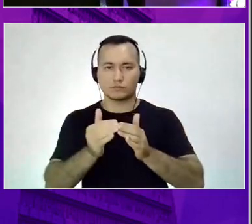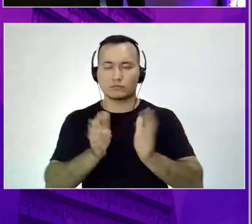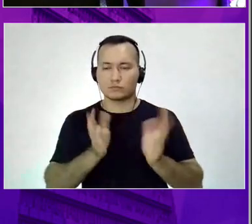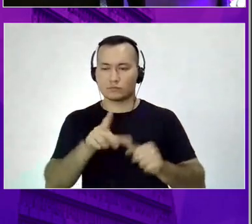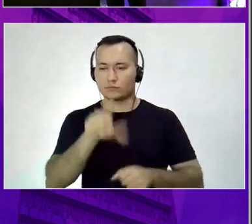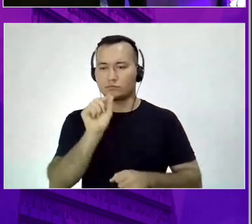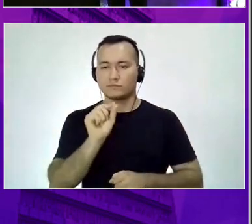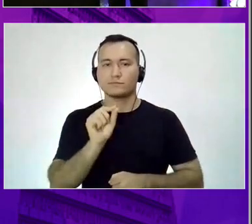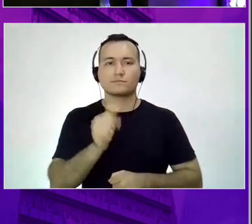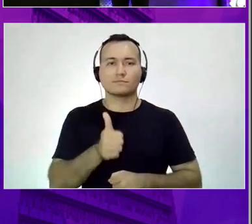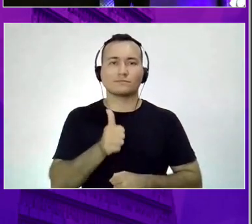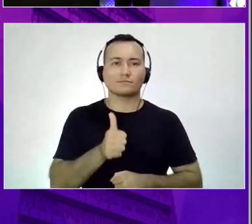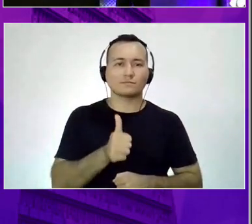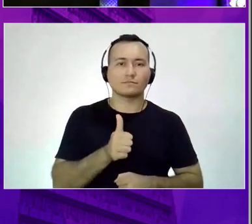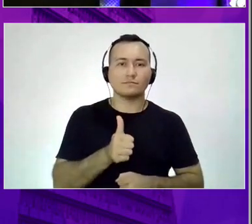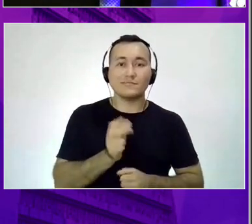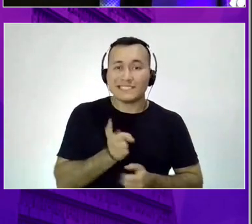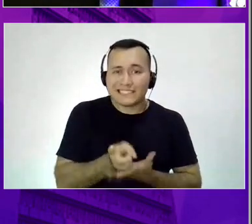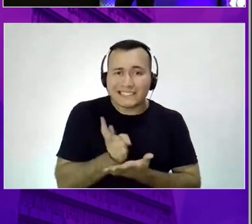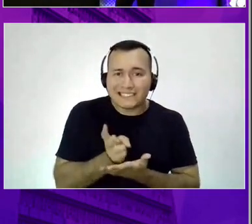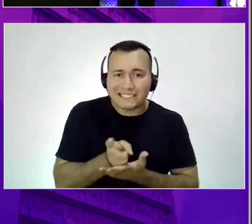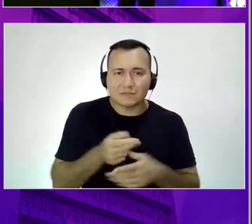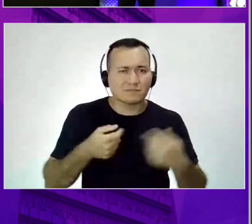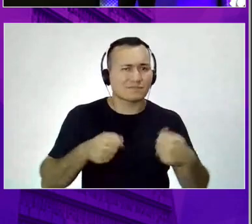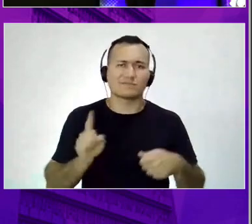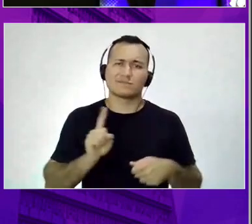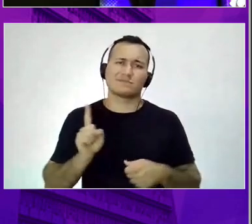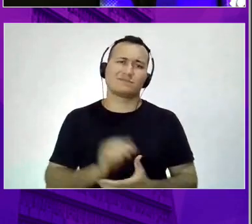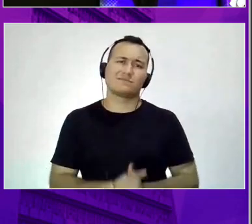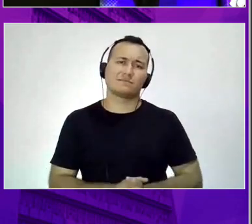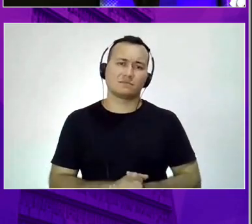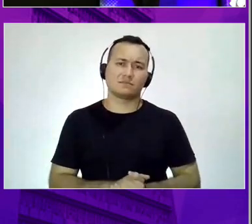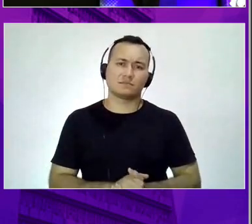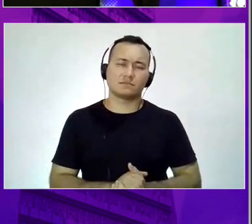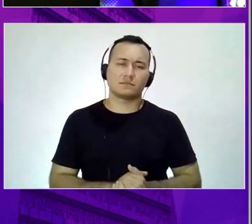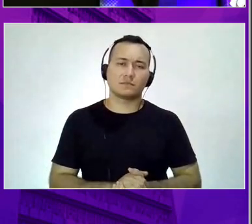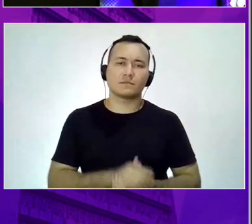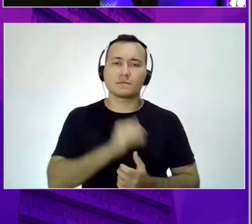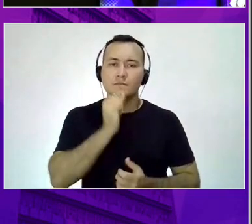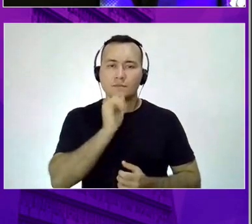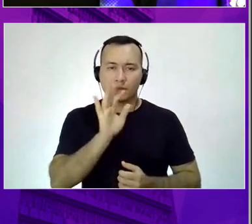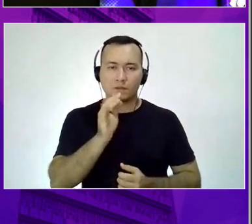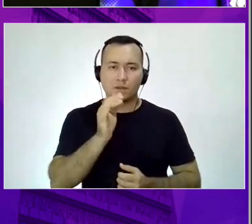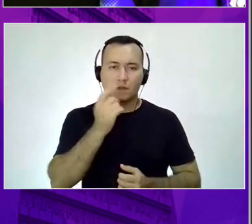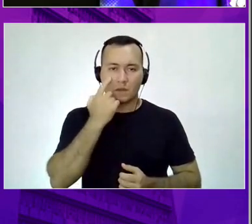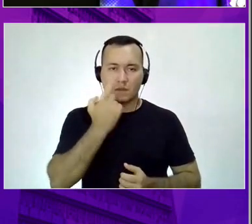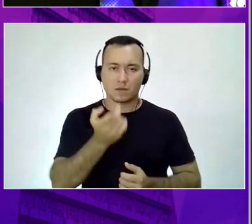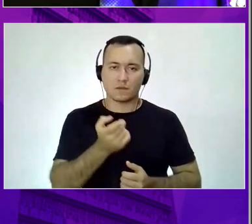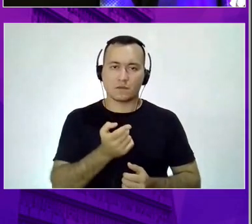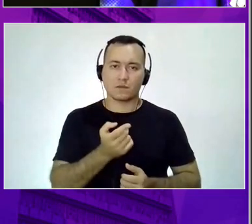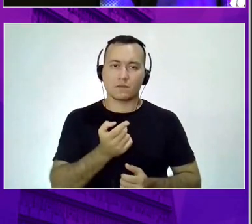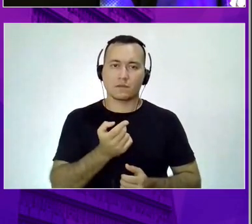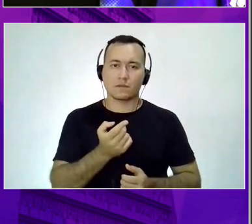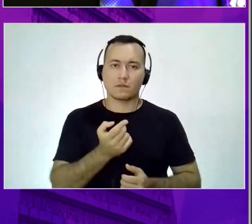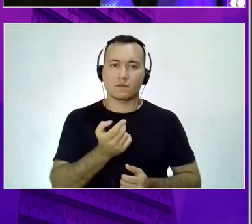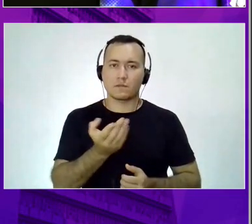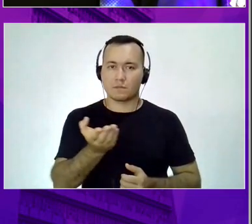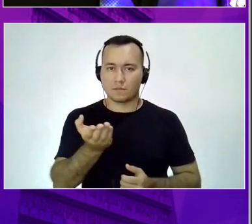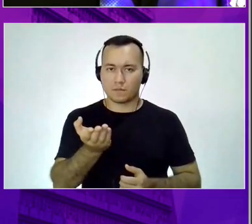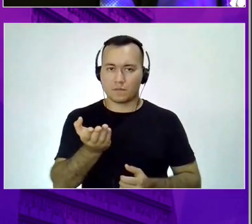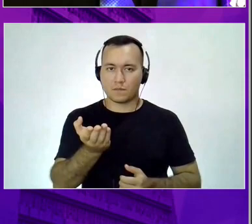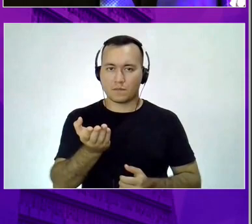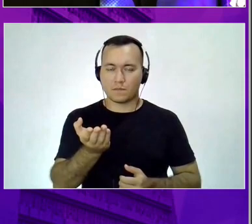orquestração desses jobs. Então, eu contei com a ajuda aqui. Um deles é o que a gente vai ver, que é um fluxo, digamos,